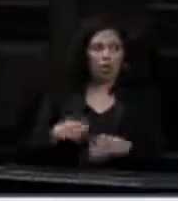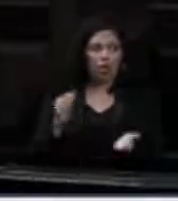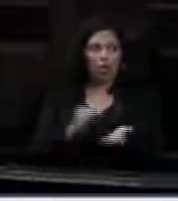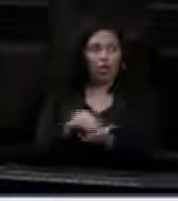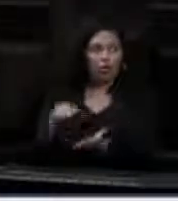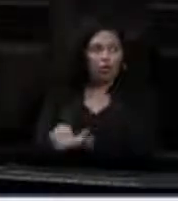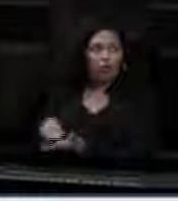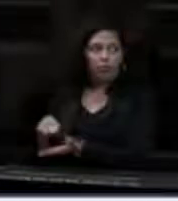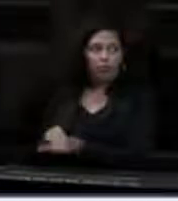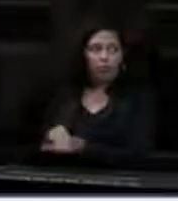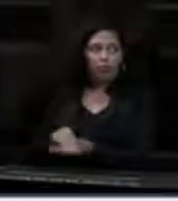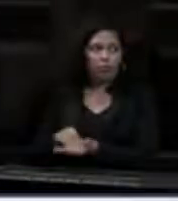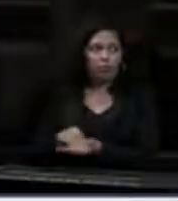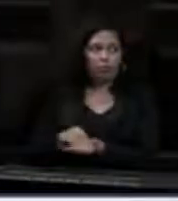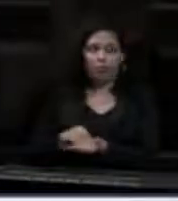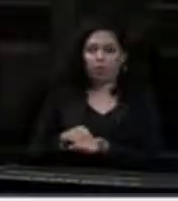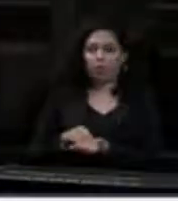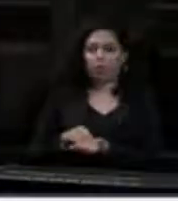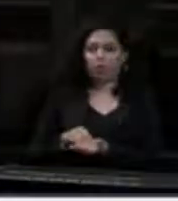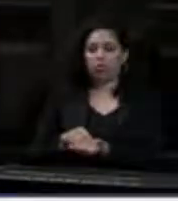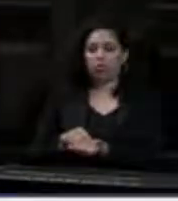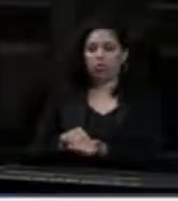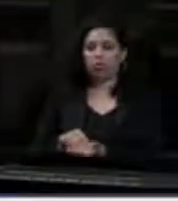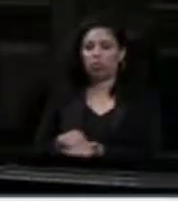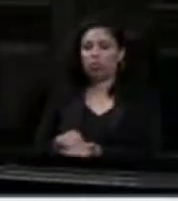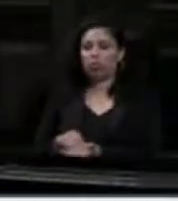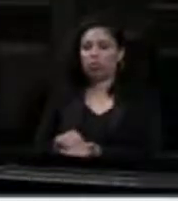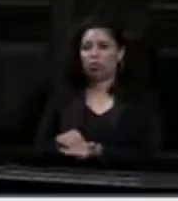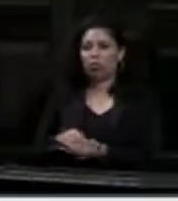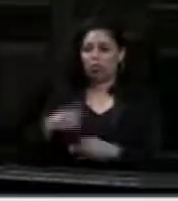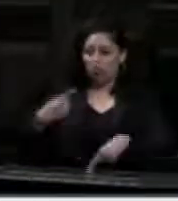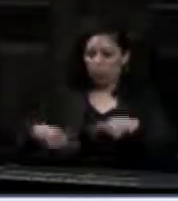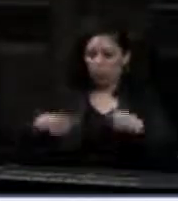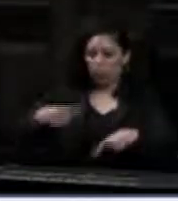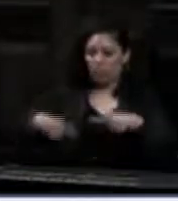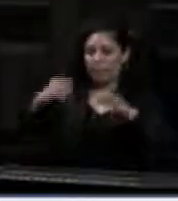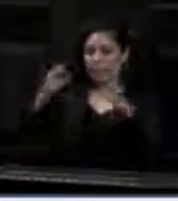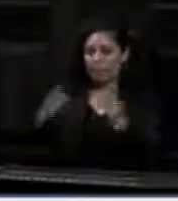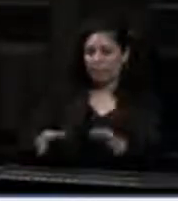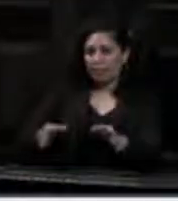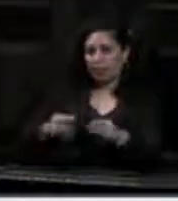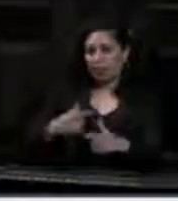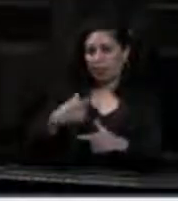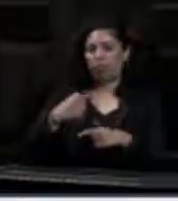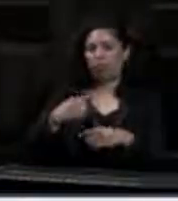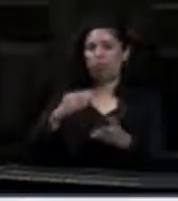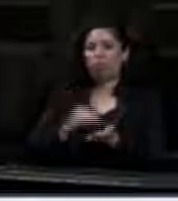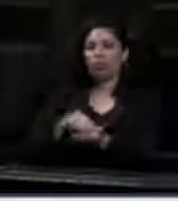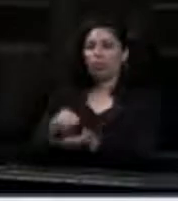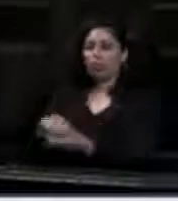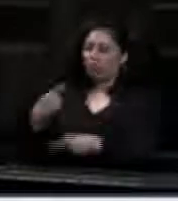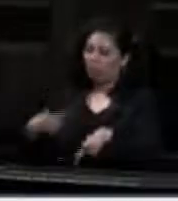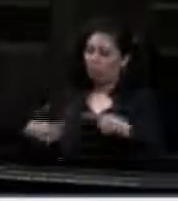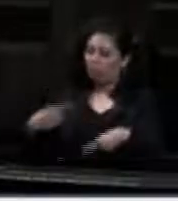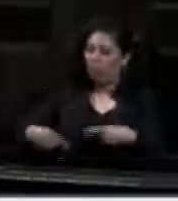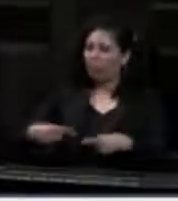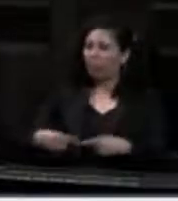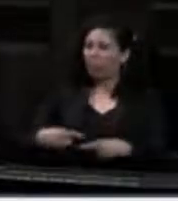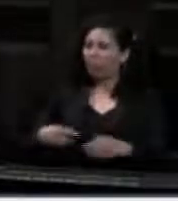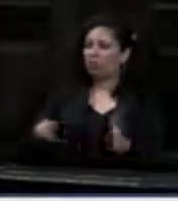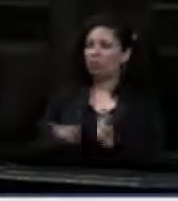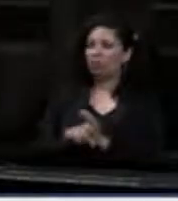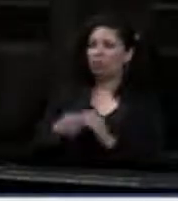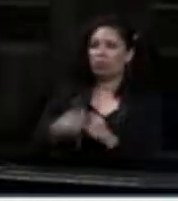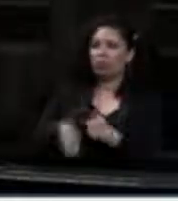tem, inclusive nos debates políticos, com o interior do Estado do Rio de Janeiro. Se não se fortalecer o interior, não haverá saída